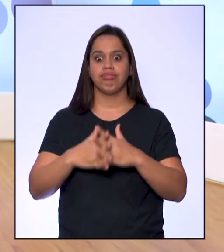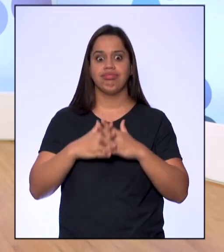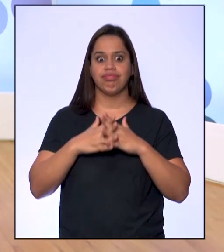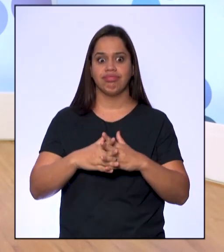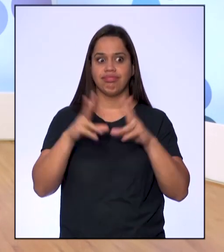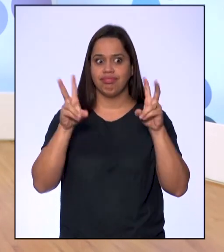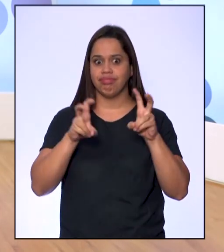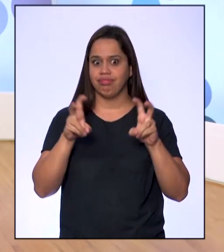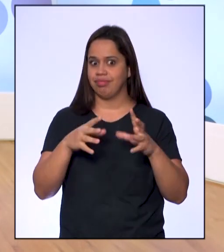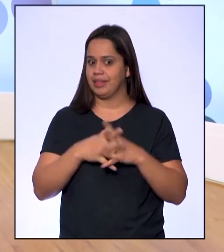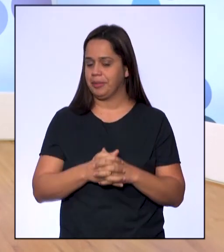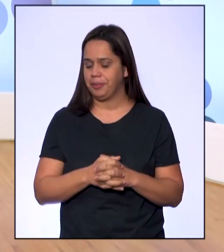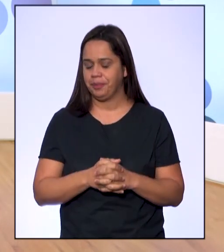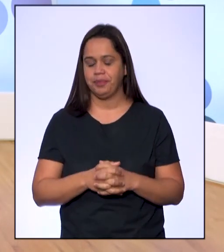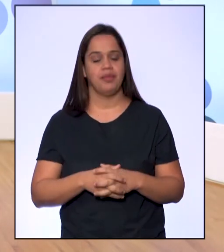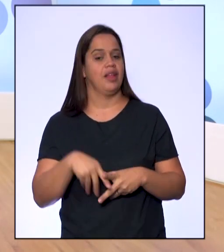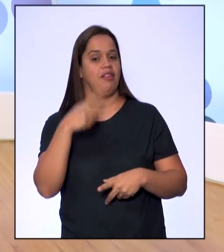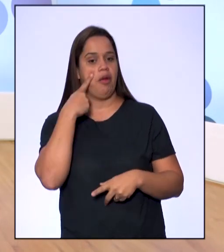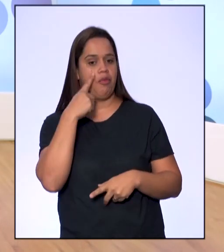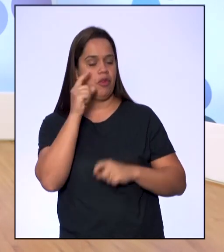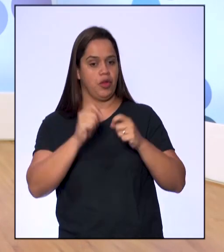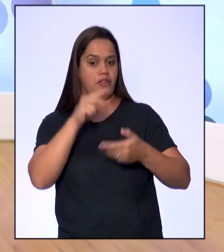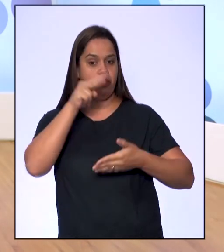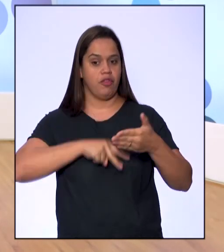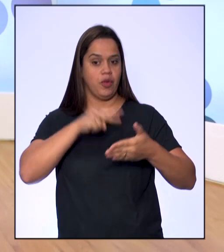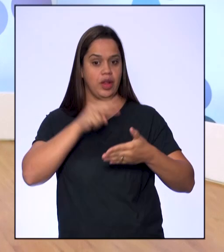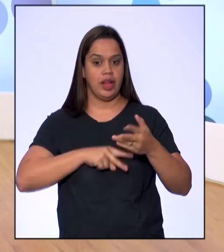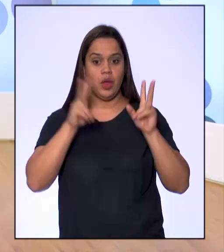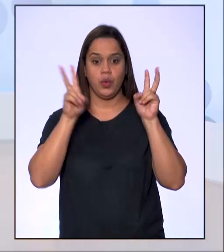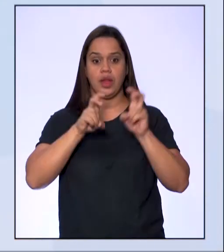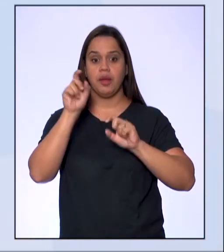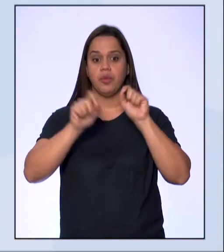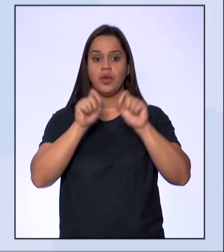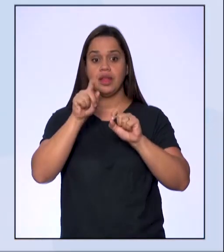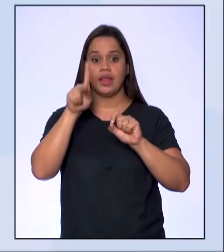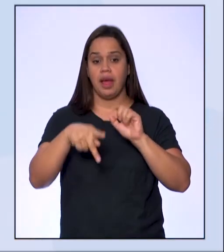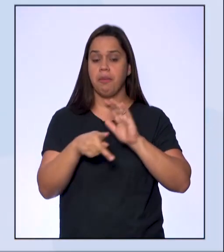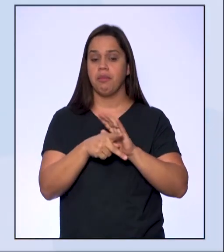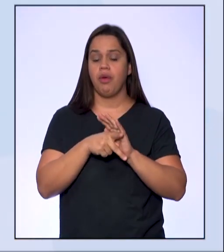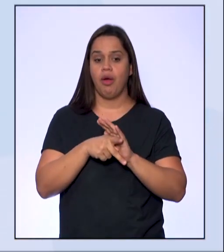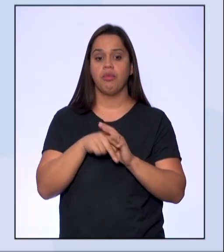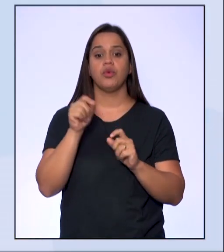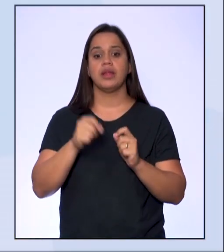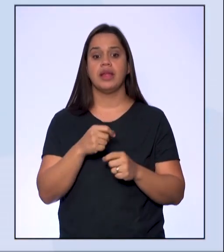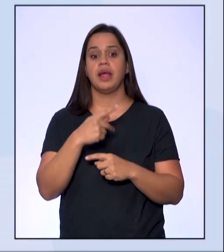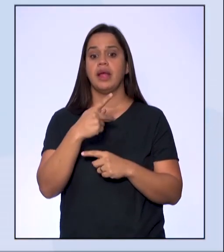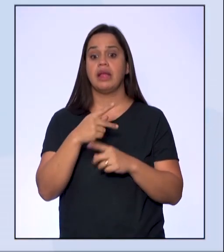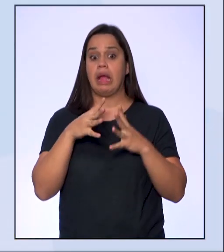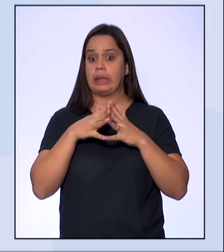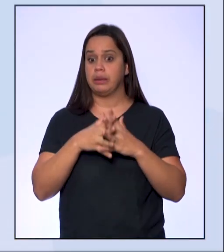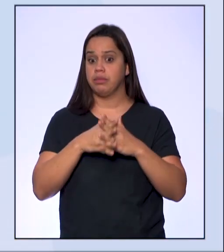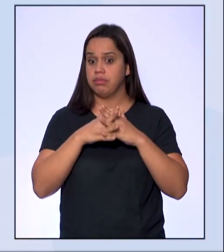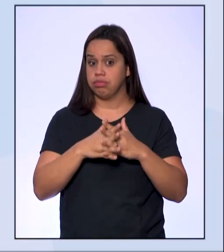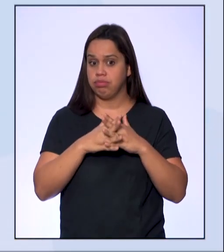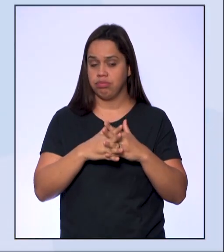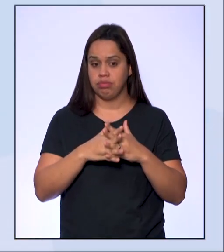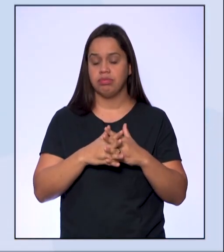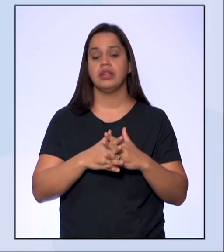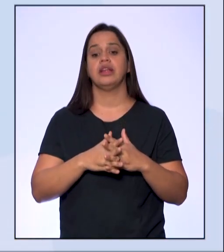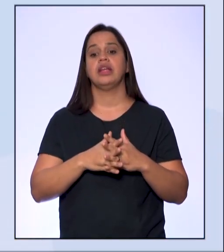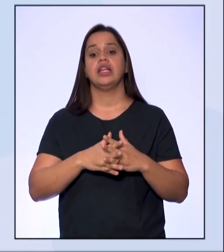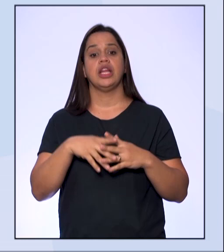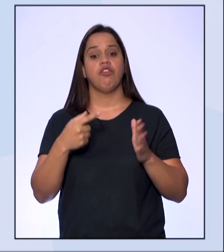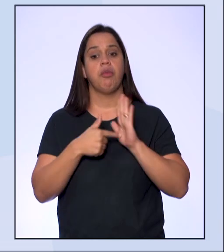lá. Agora, nós vamos fazer a leitura de um tema, gente, que é bastante polêmico, tá? Então, nós vamos apresentar alguns